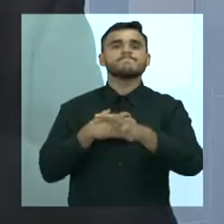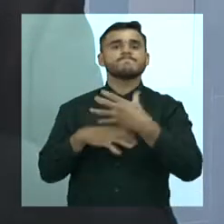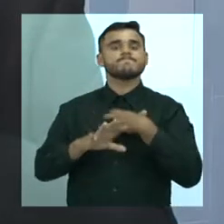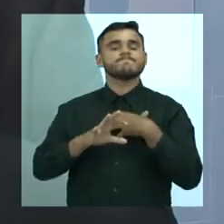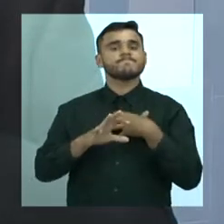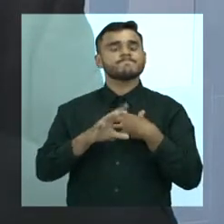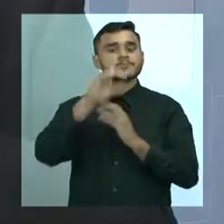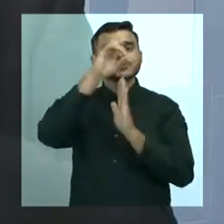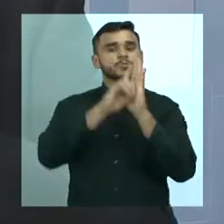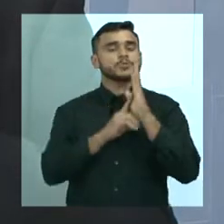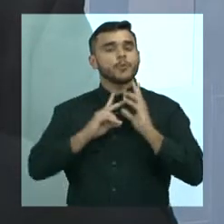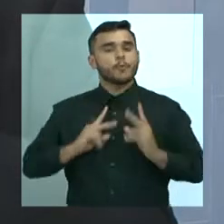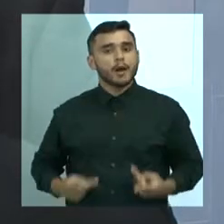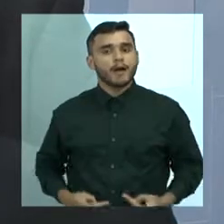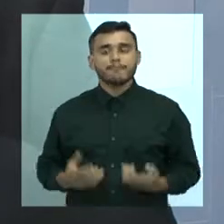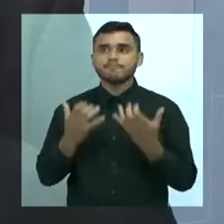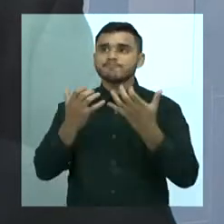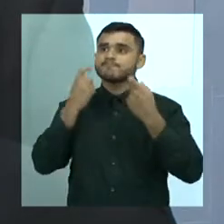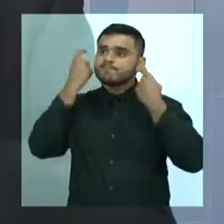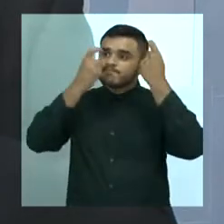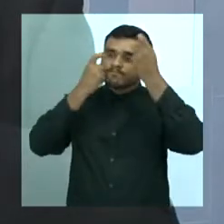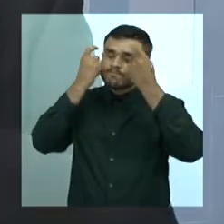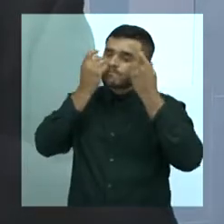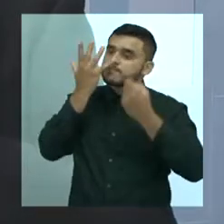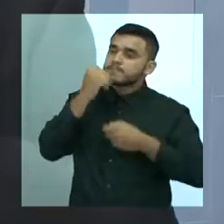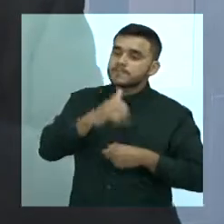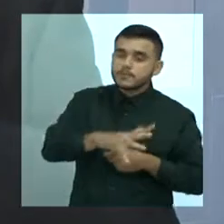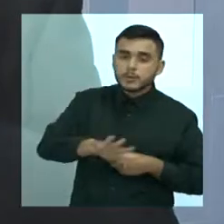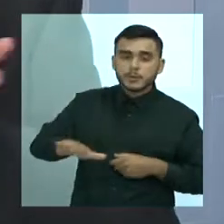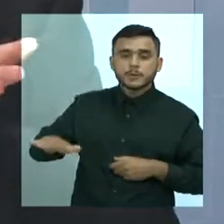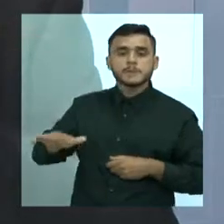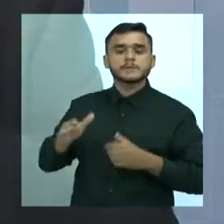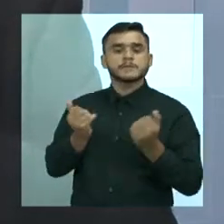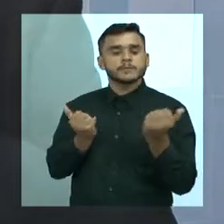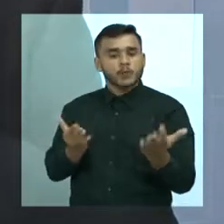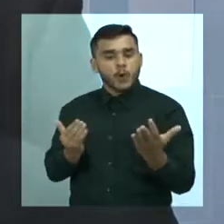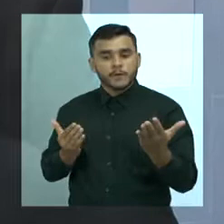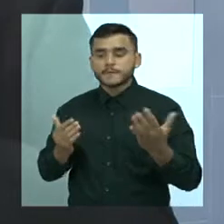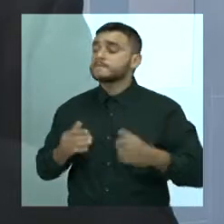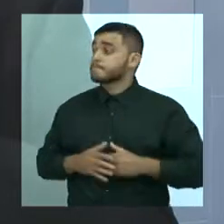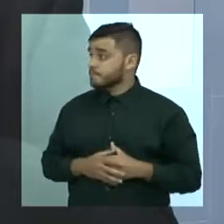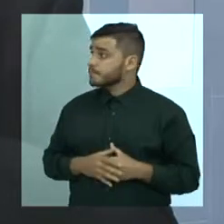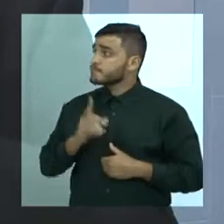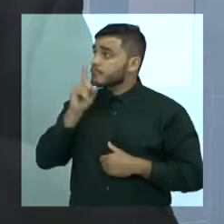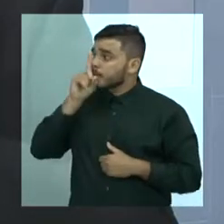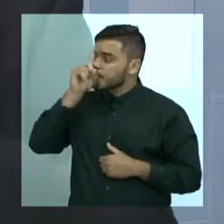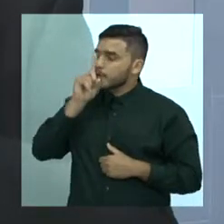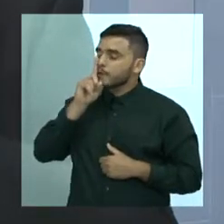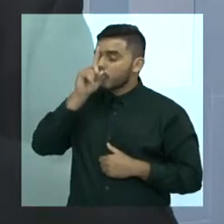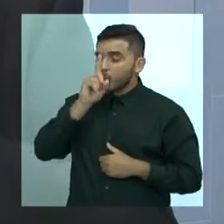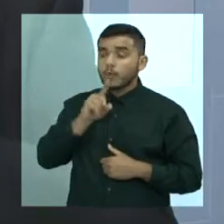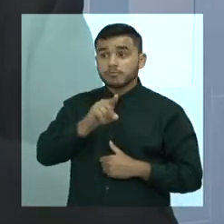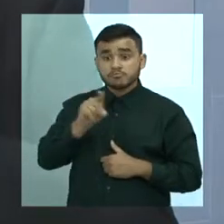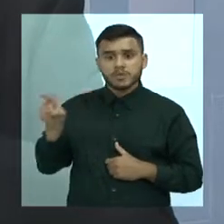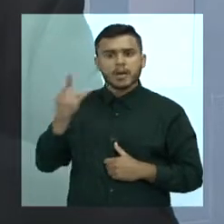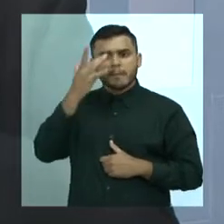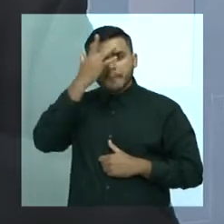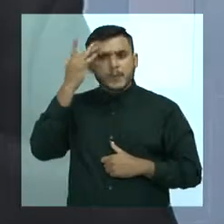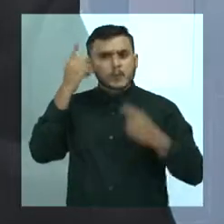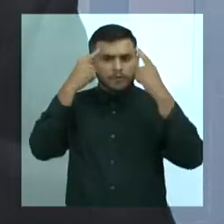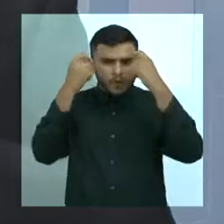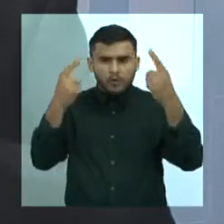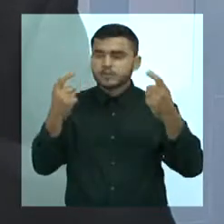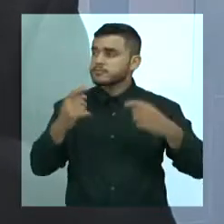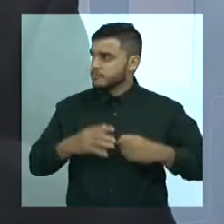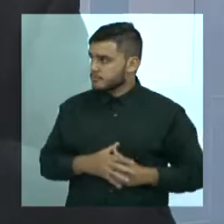Ele sempre se preocupou, principalmente com o jovem e adolescente, tanto aqueles que estavam correndo perigo em relação às drogas, ele